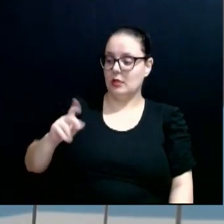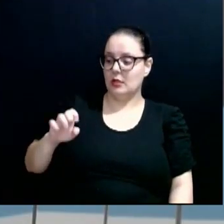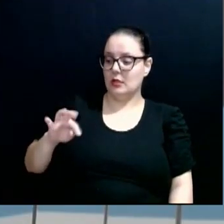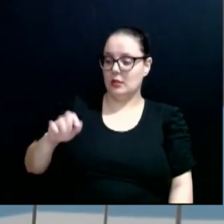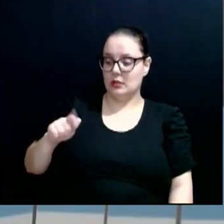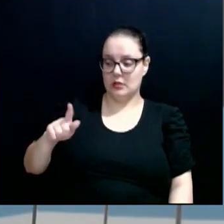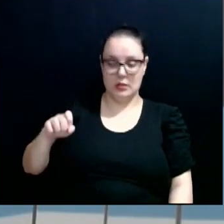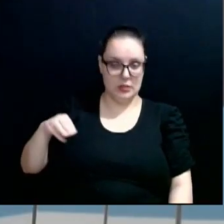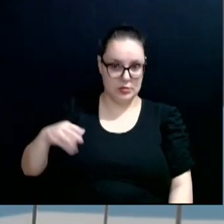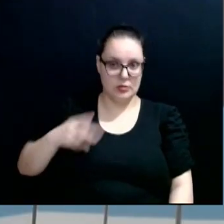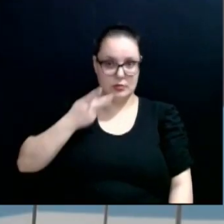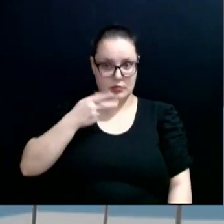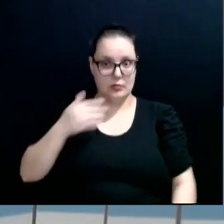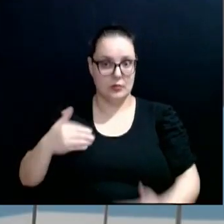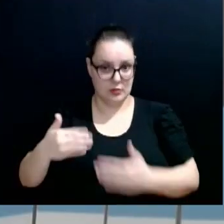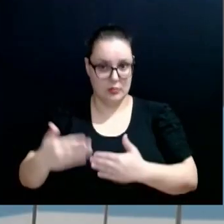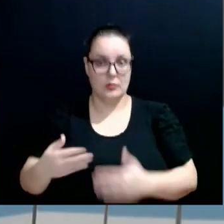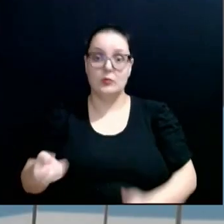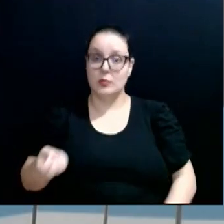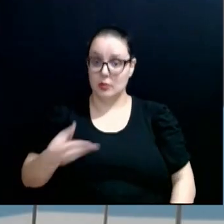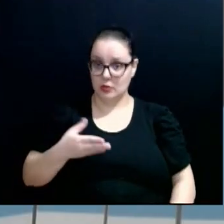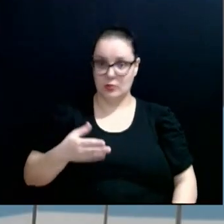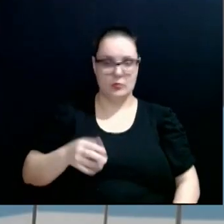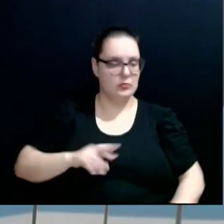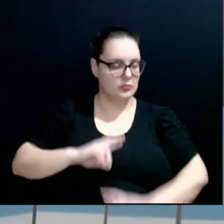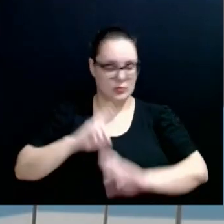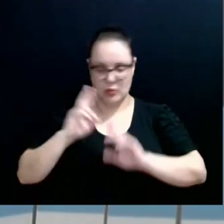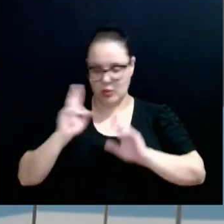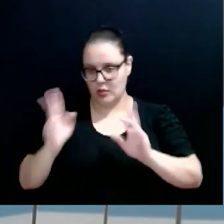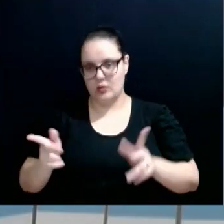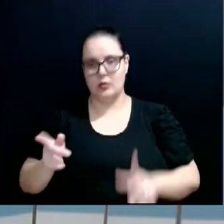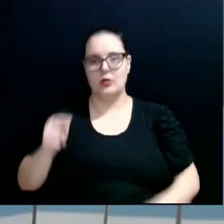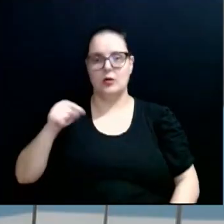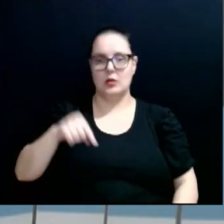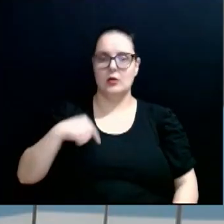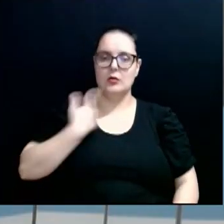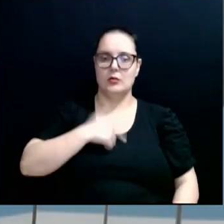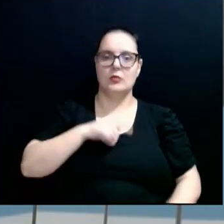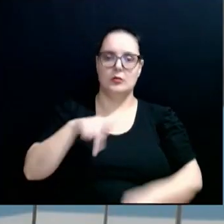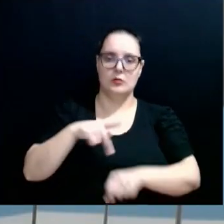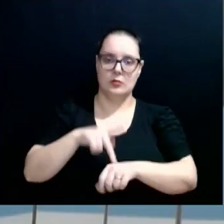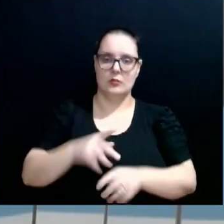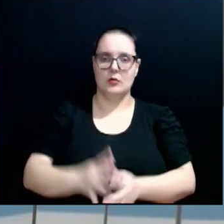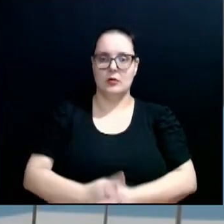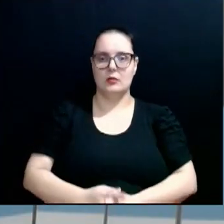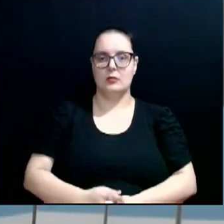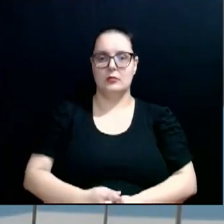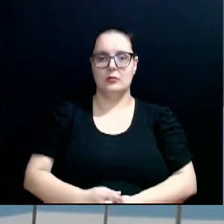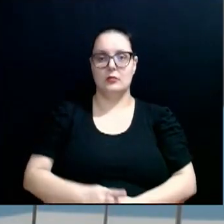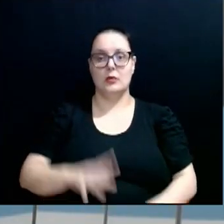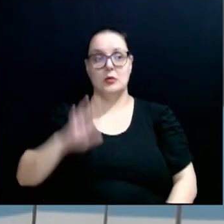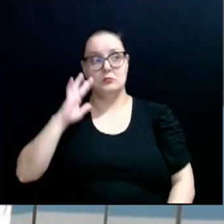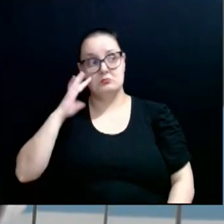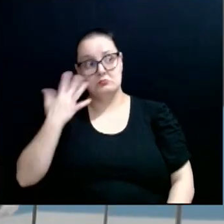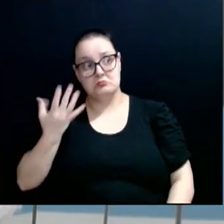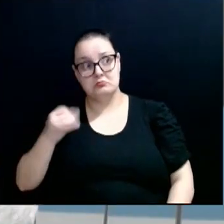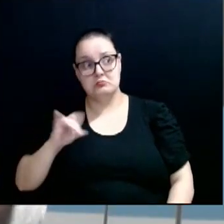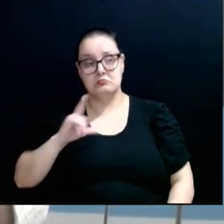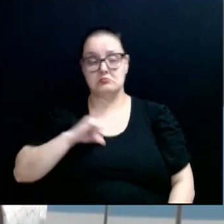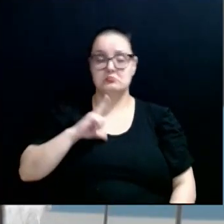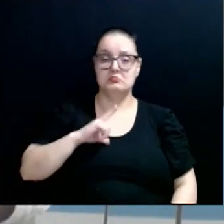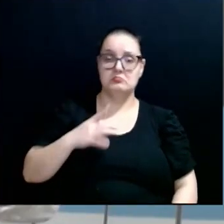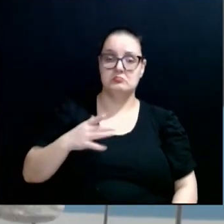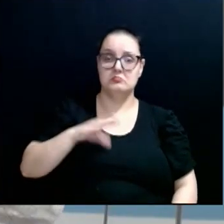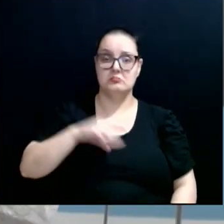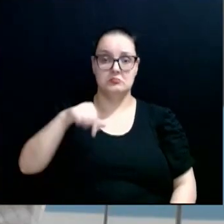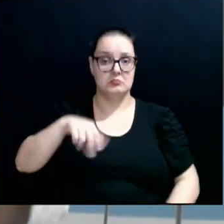um modelo novo, inovador aqui no nosso país, né? Eu não sei se tem alguma cidade no país que